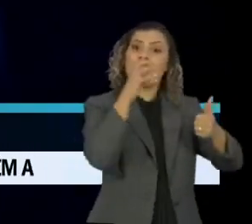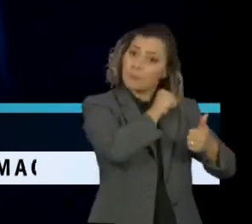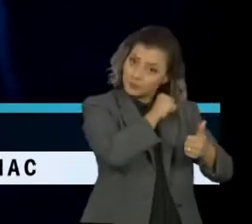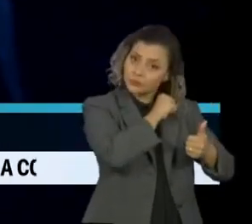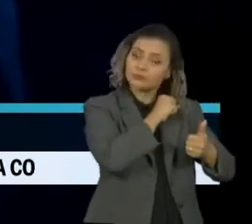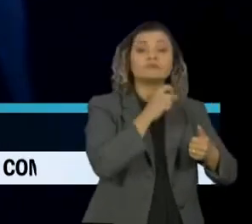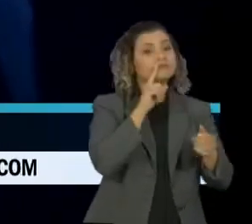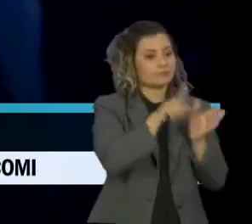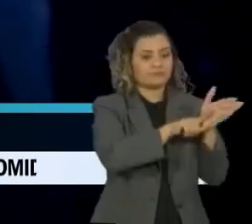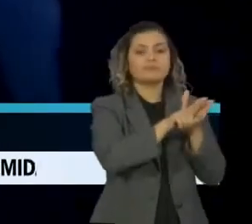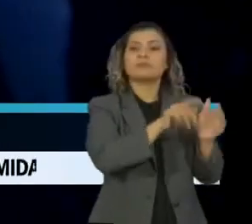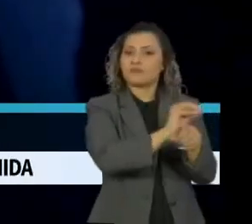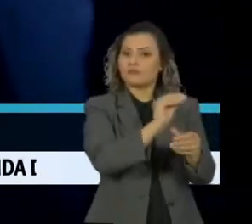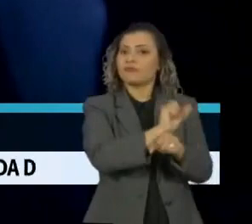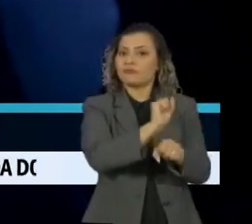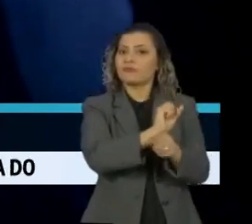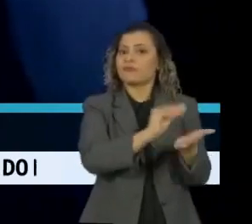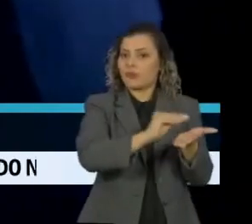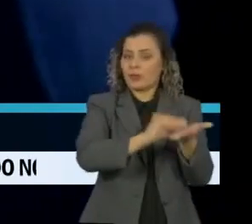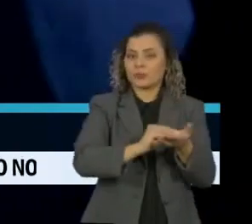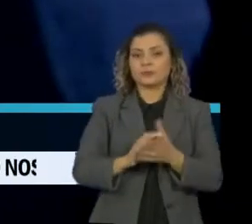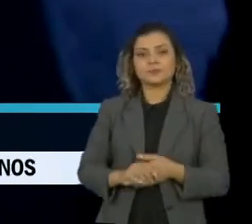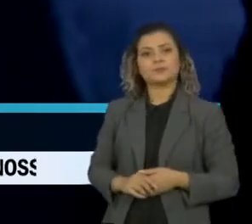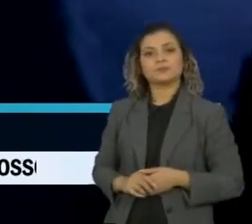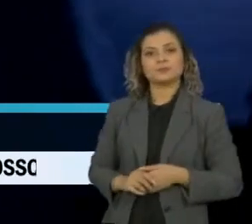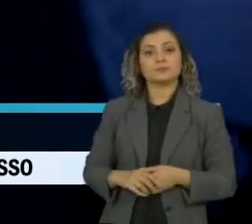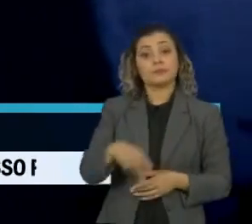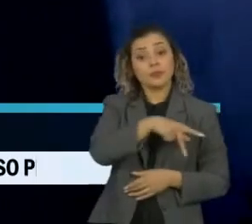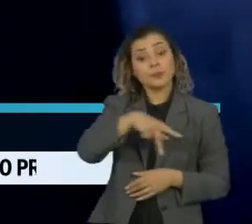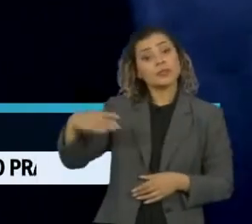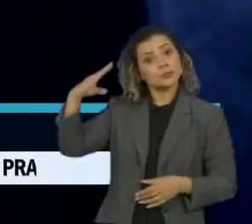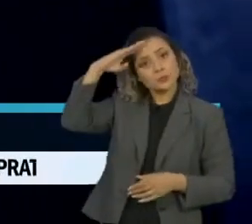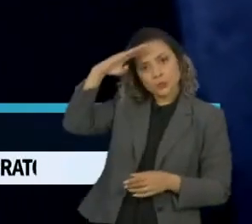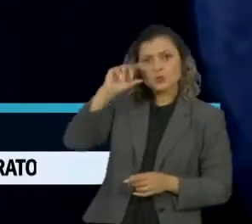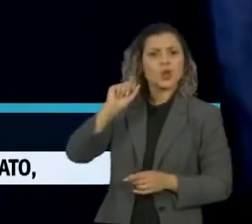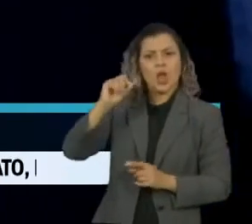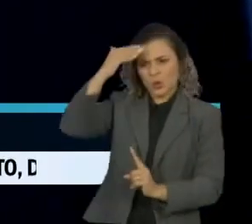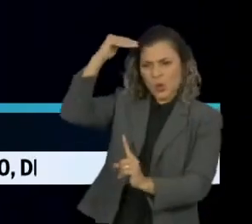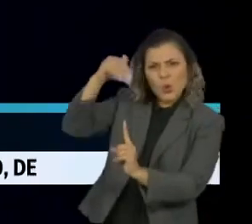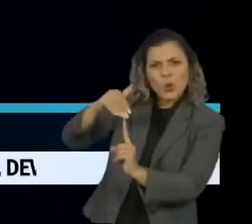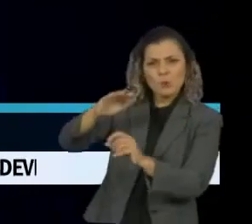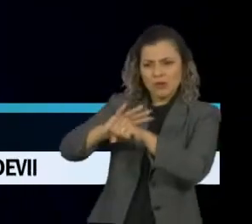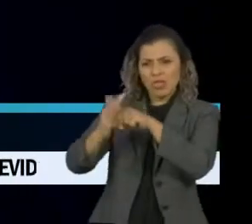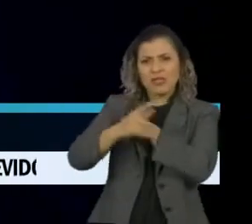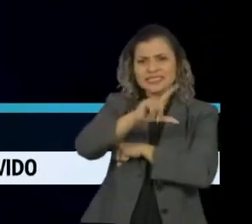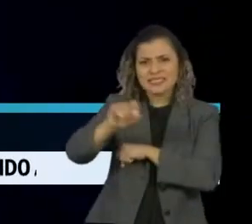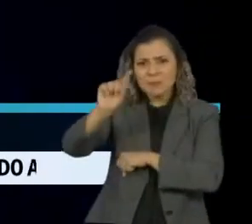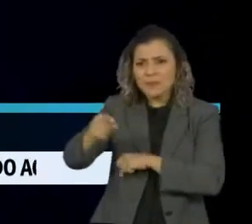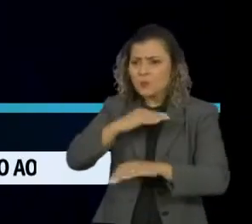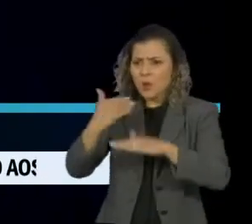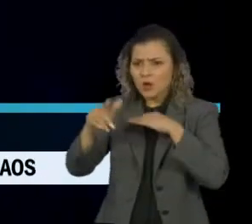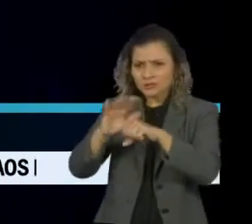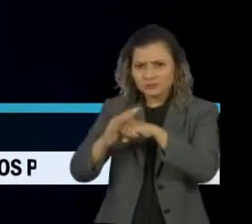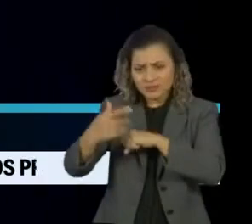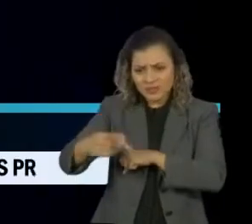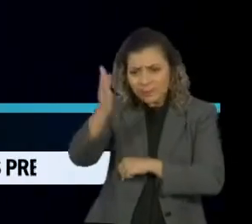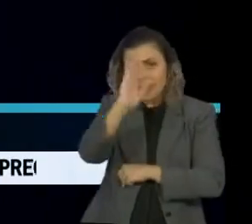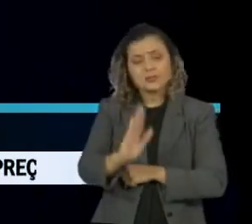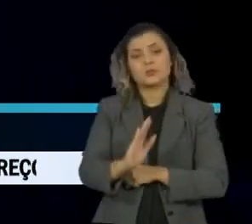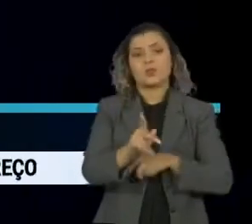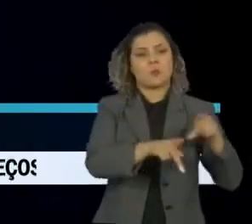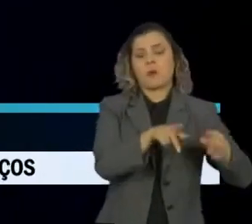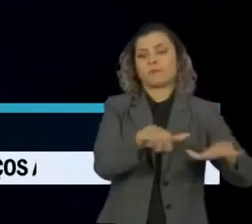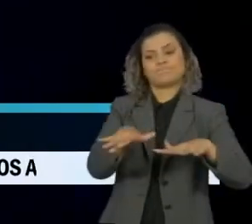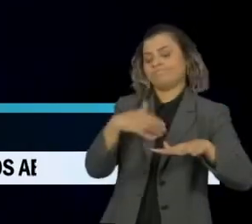Para cerca de metade dos brasileiros, o presidente Jair Bolsonaro não tem culpa pelas mais de 100 mil mortes da Covid-19 no país.